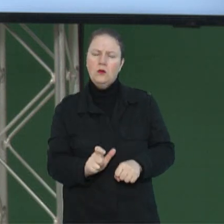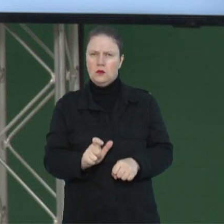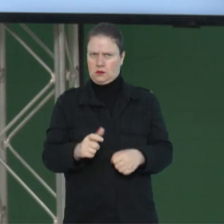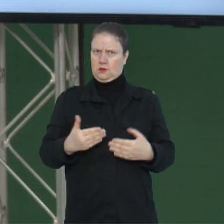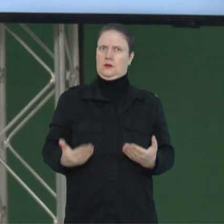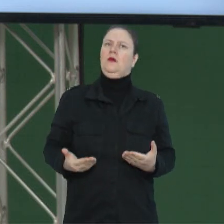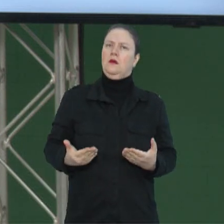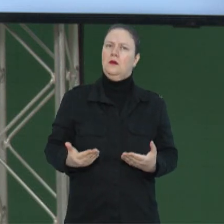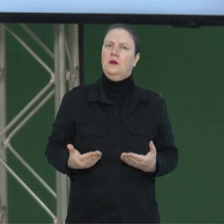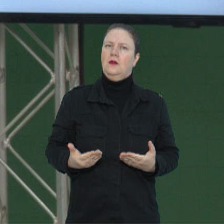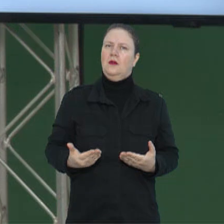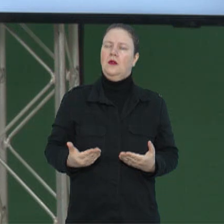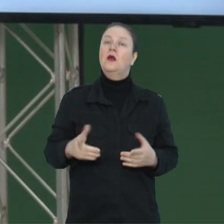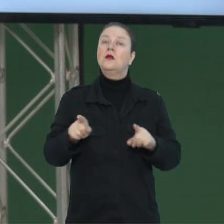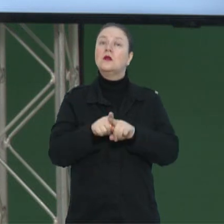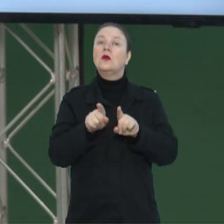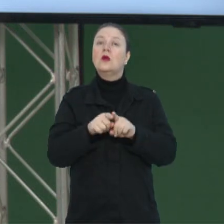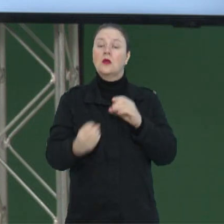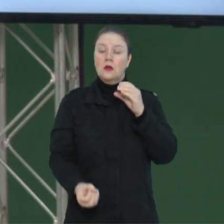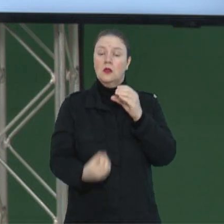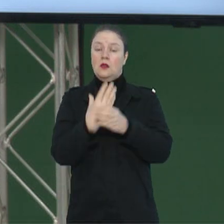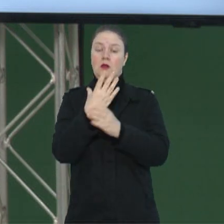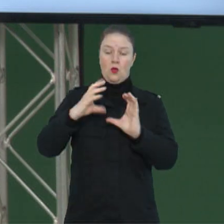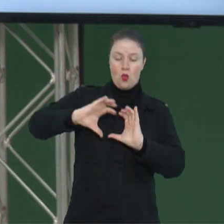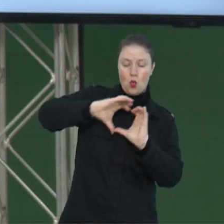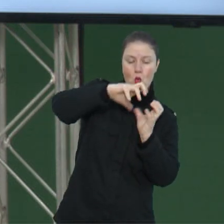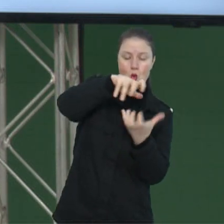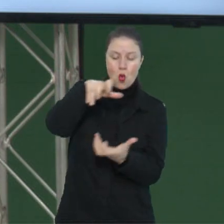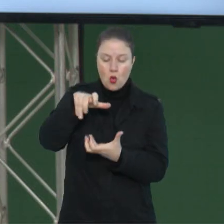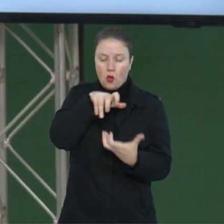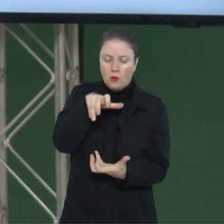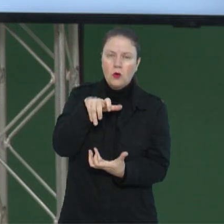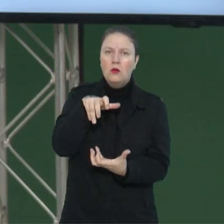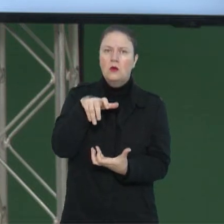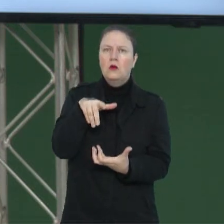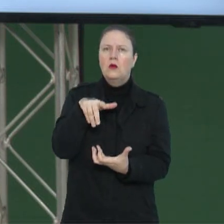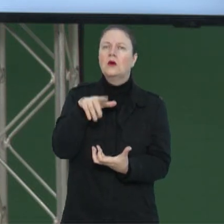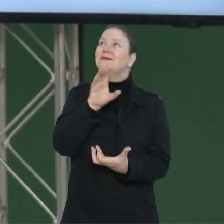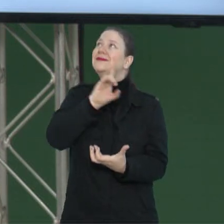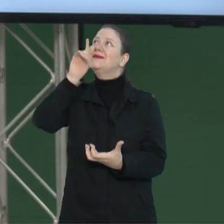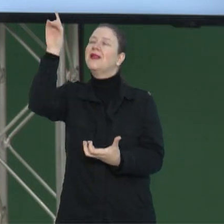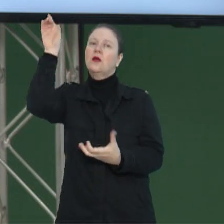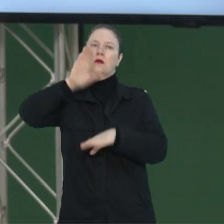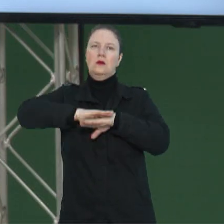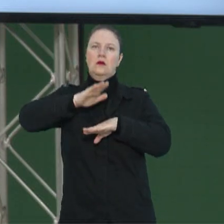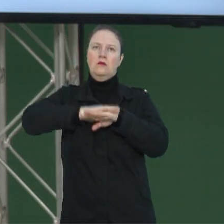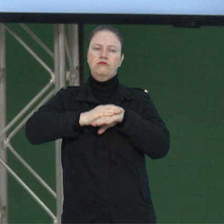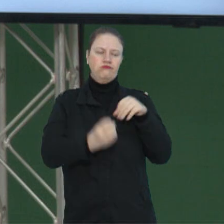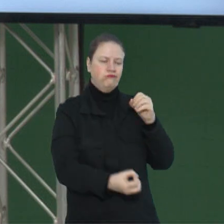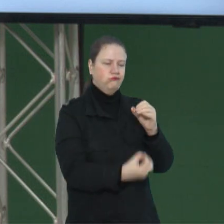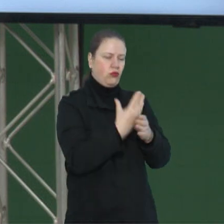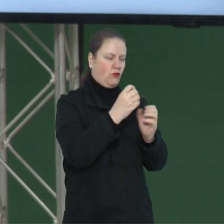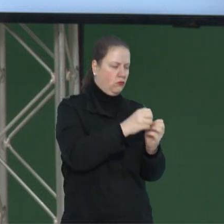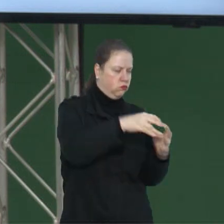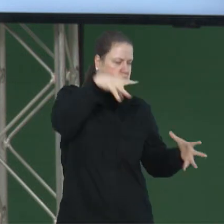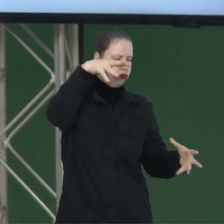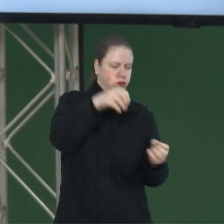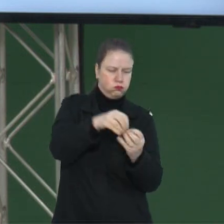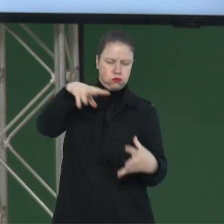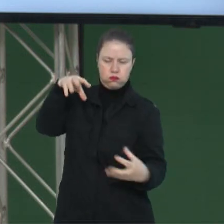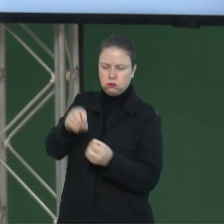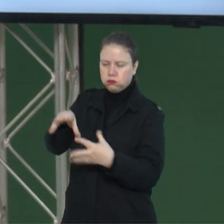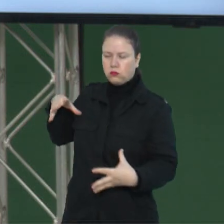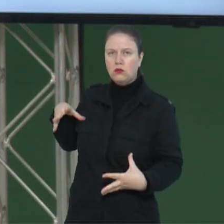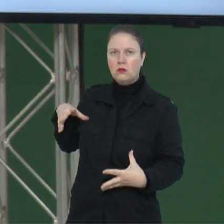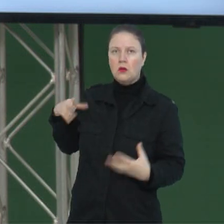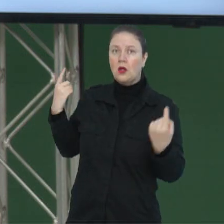né? Que a criação do mundo seria feita por Deus a partir do nada. Antes não existia o universo, passou a existir com Deus. Tá? Isso era